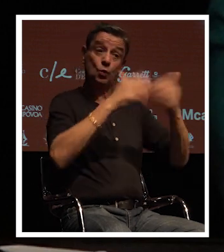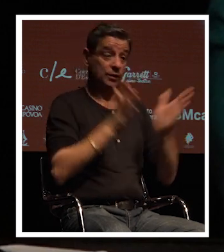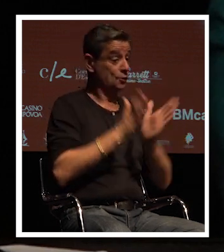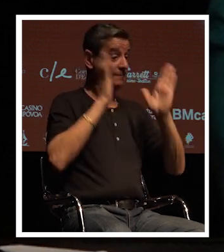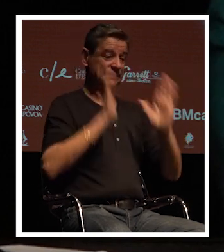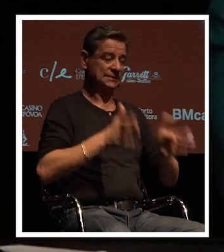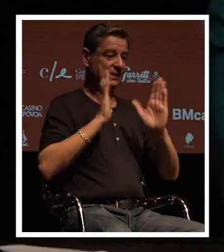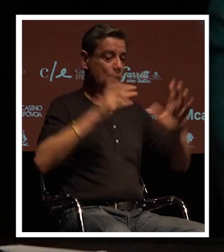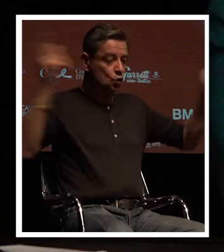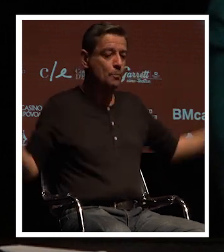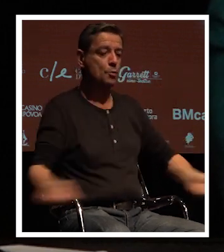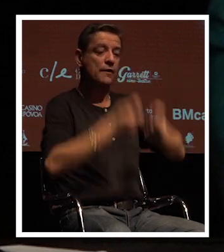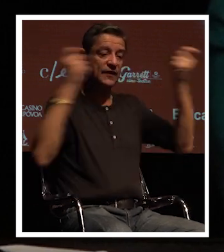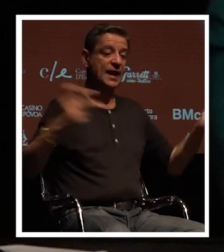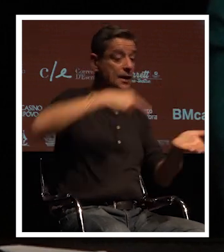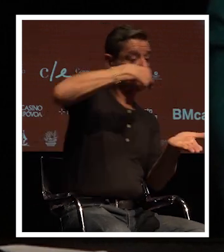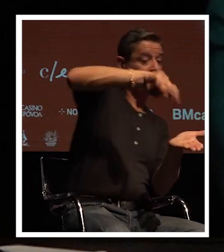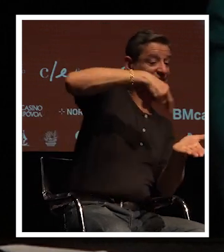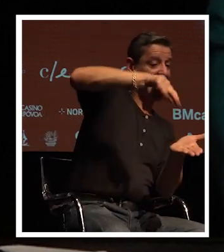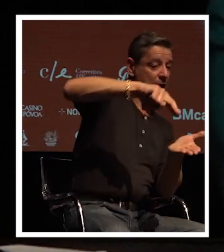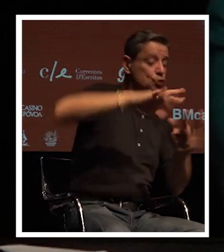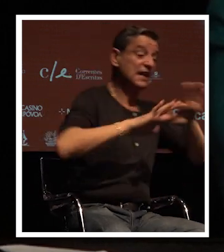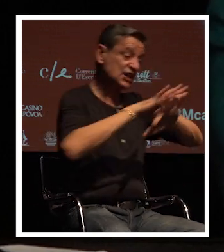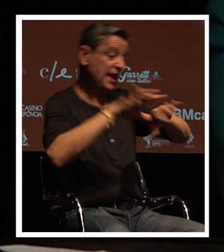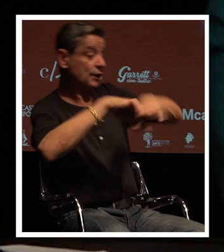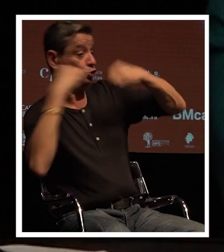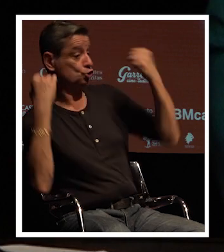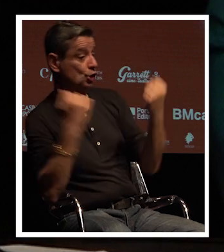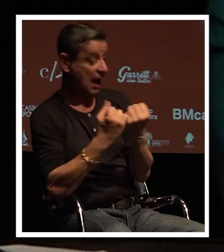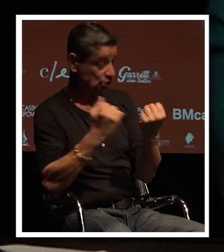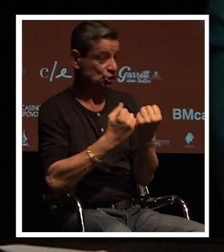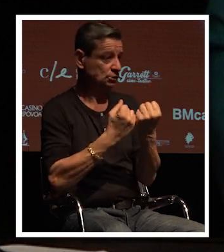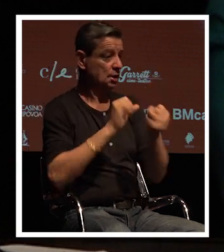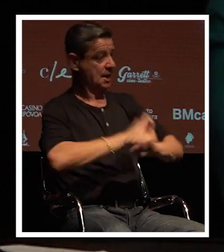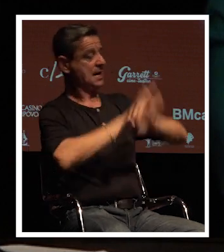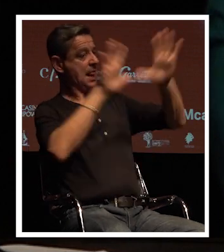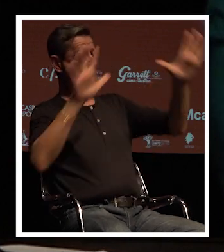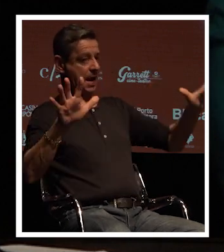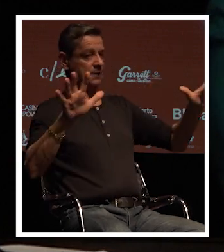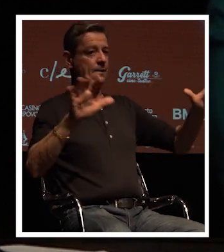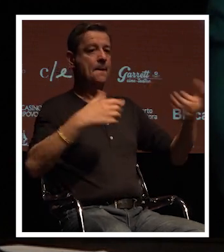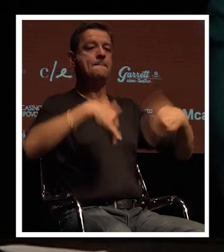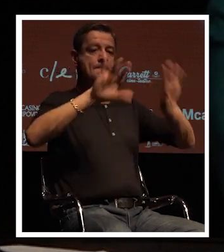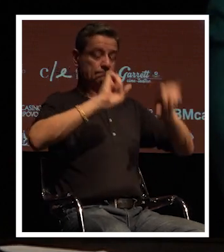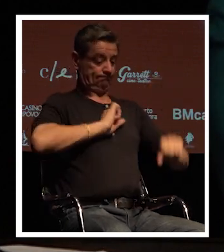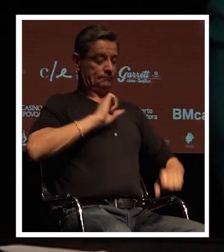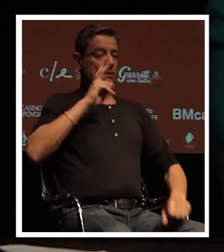é eu estou a promover espetáculos nas redes sociais a promover discos nas redes sociais a promover clipes nas redes sociais Claro mas não expon a minha vida não está lá a minha